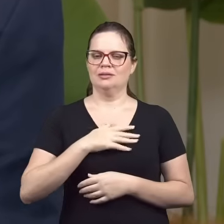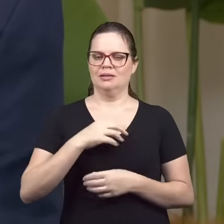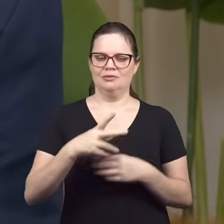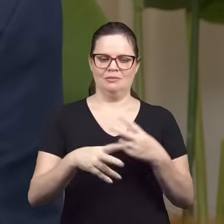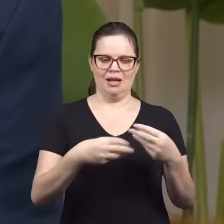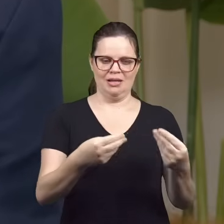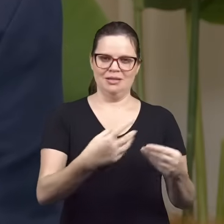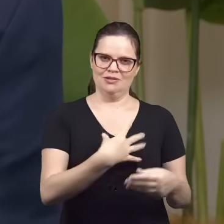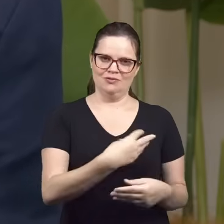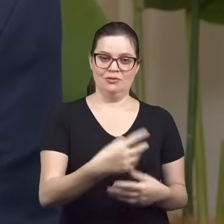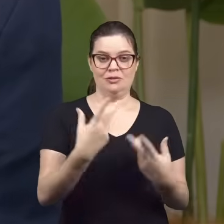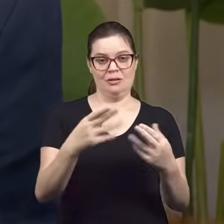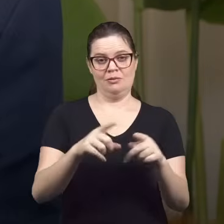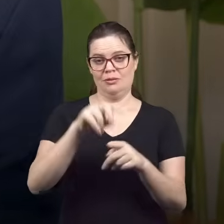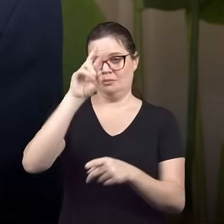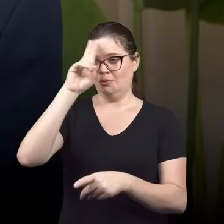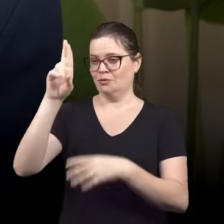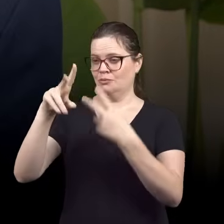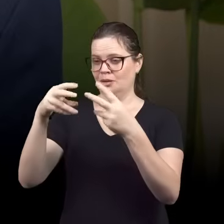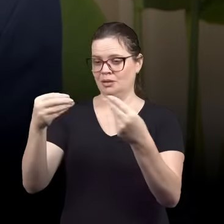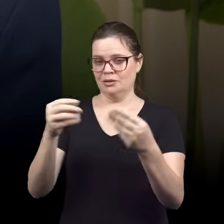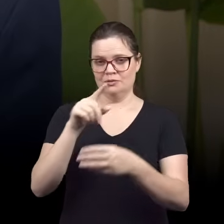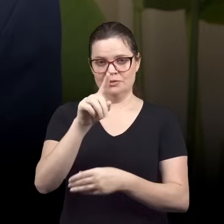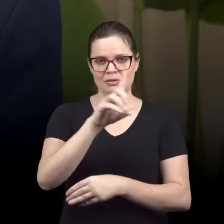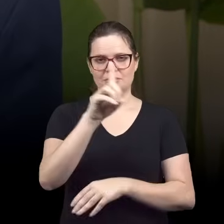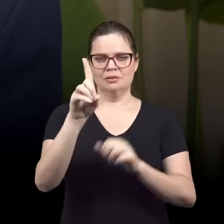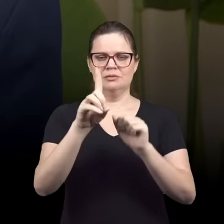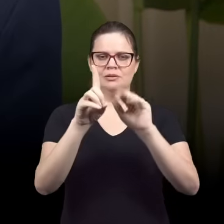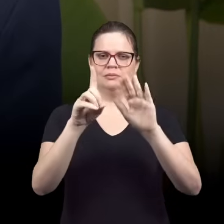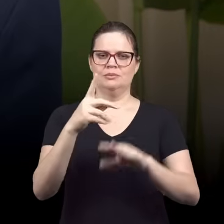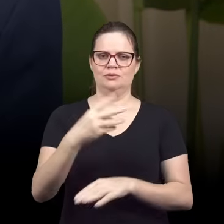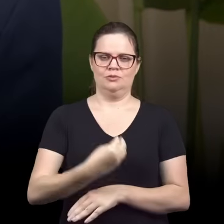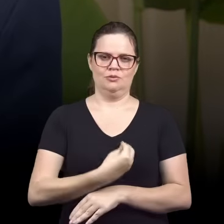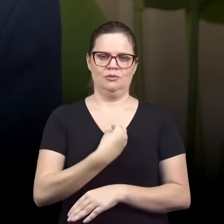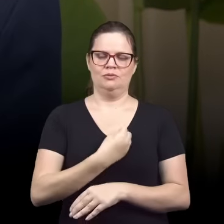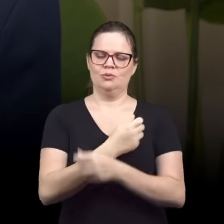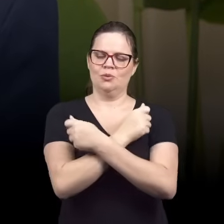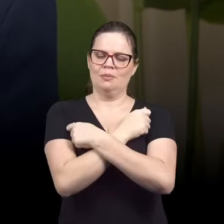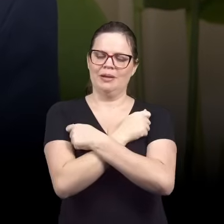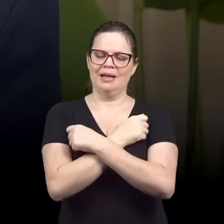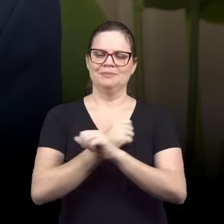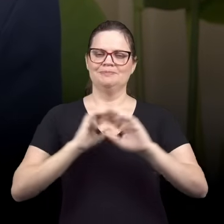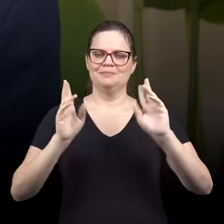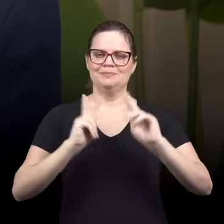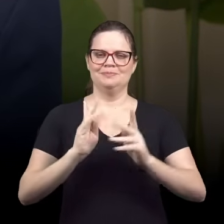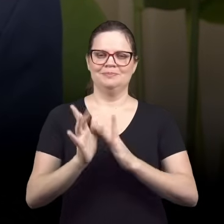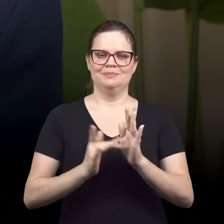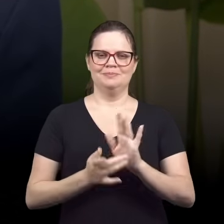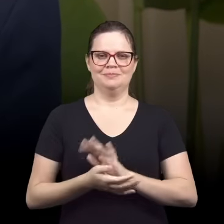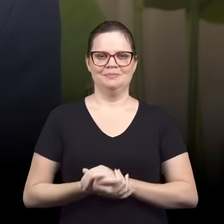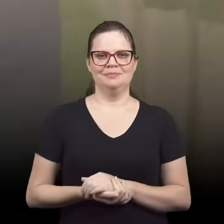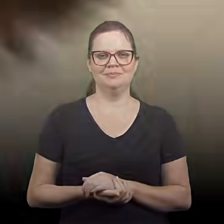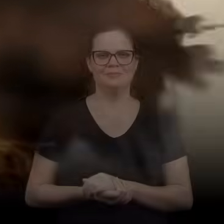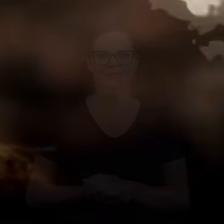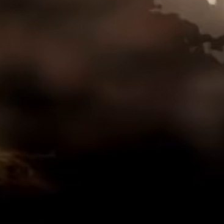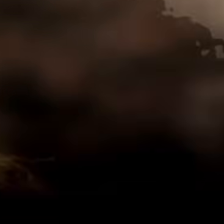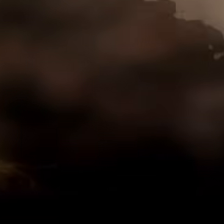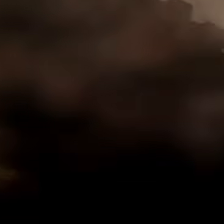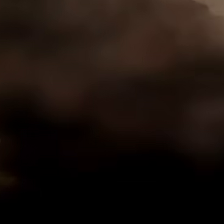verdade? O Senhor quer te presentear também. Que Deus abençoe a sua vida. Forte abraço. A paz do Senhor Jesus.